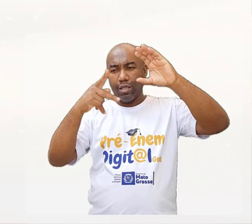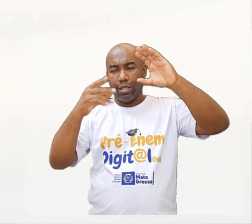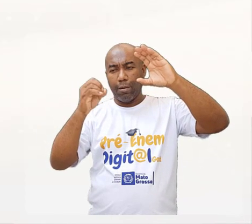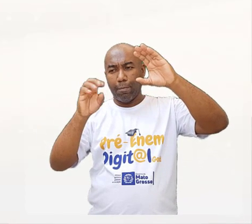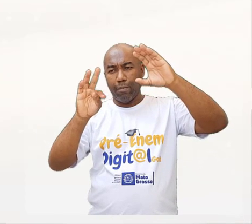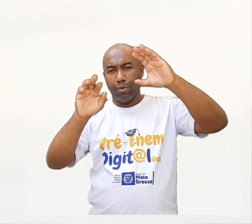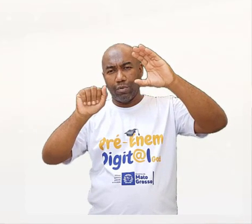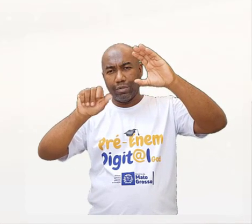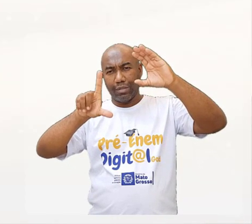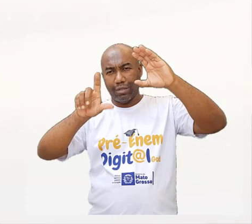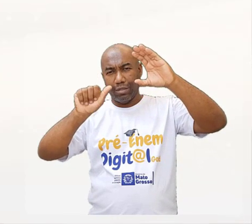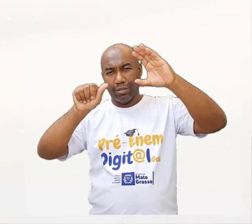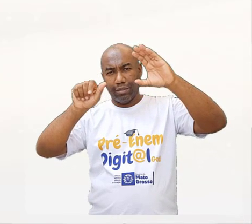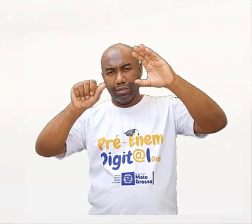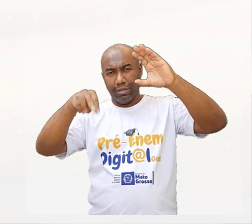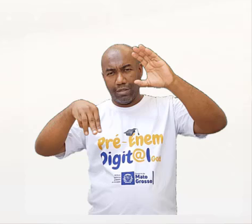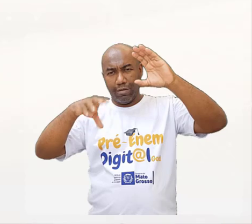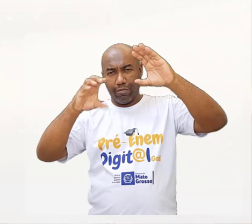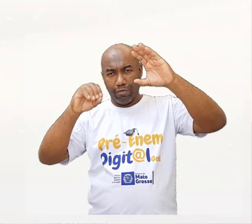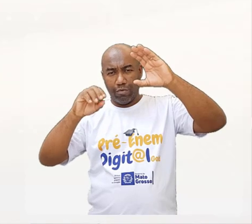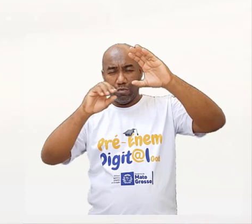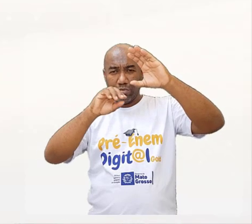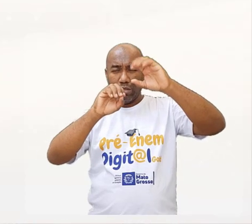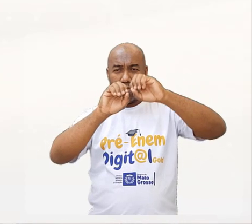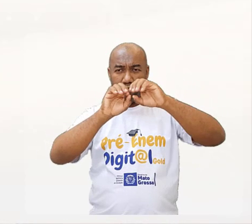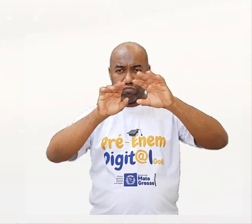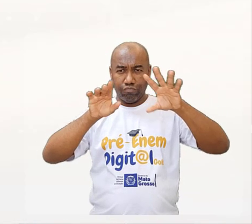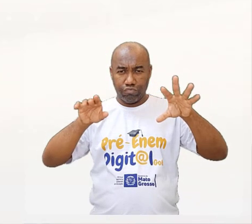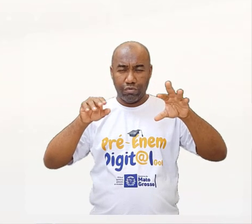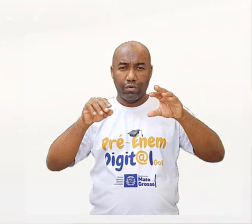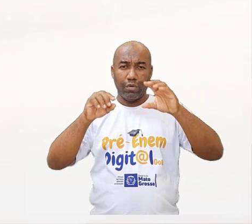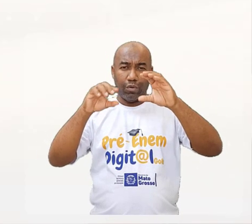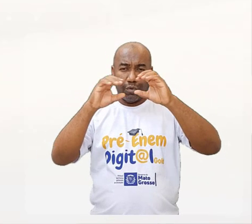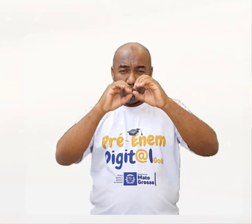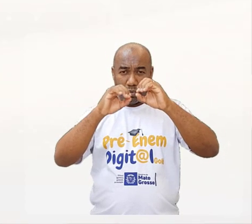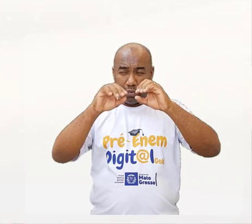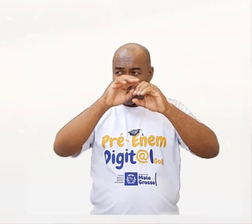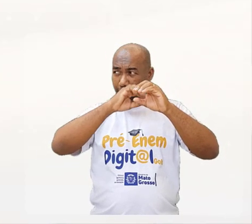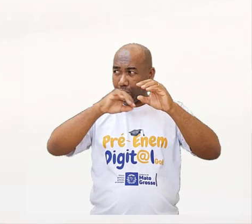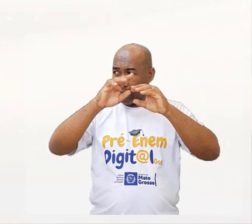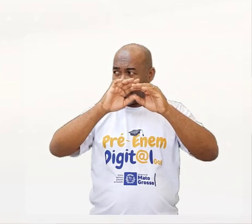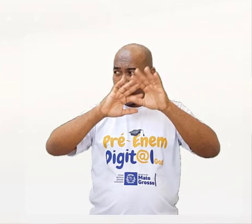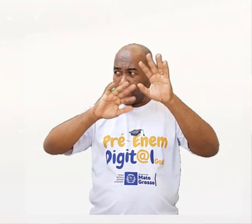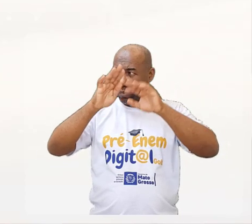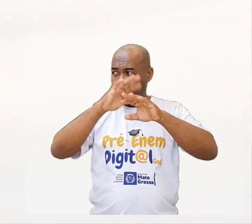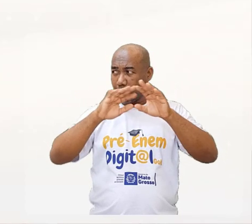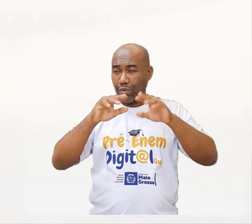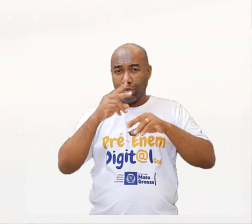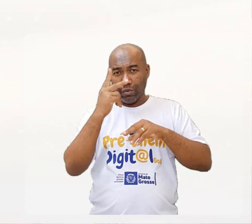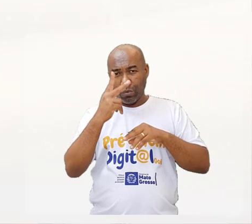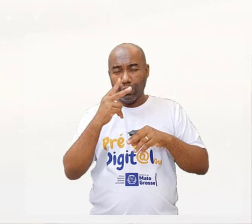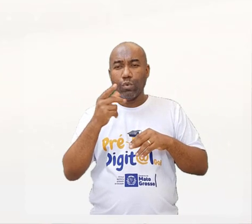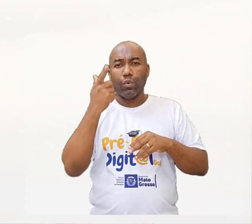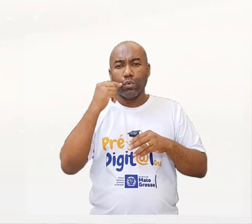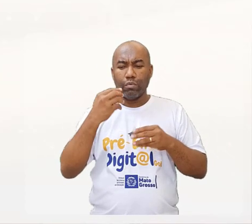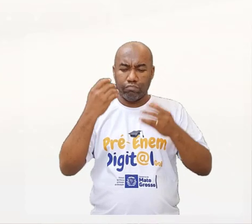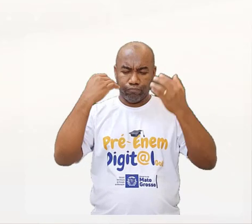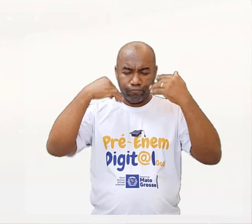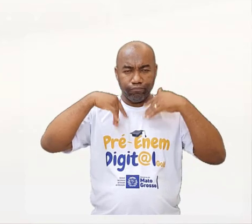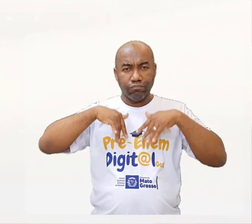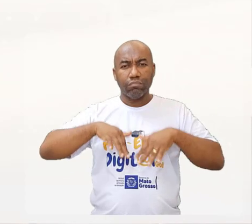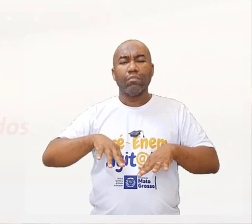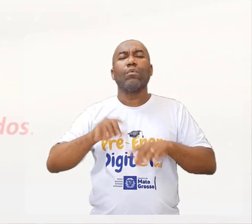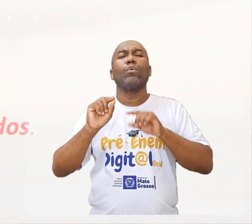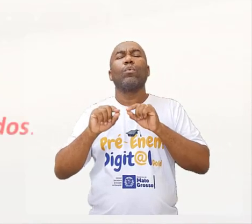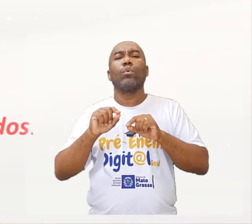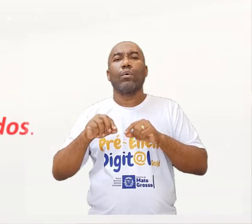em produzir dois hormônios que ficam guardadinhos nessa hipófise, tá? E quais são